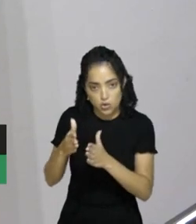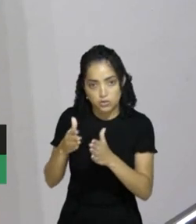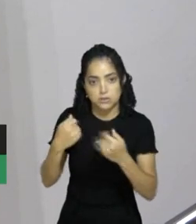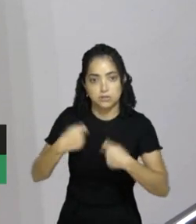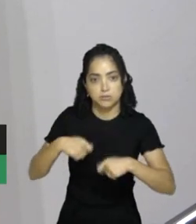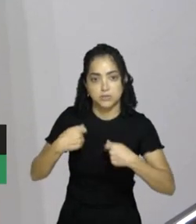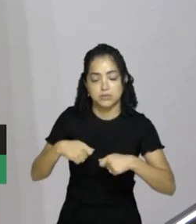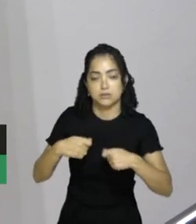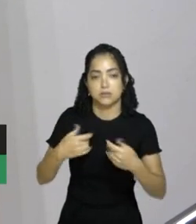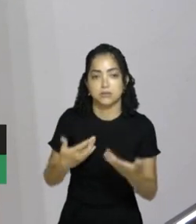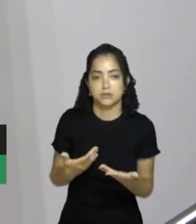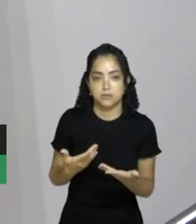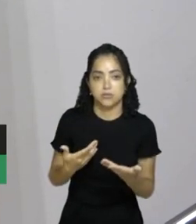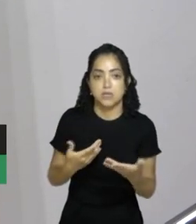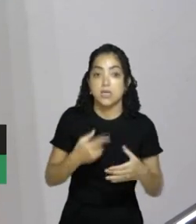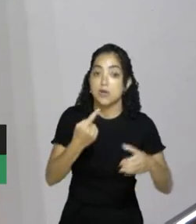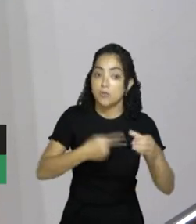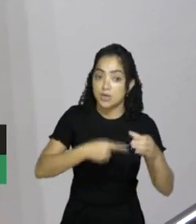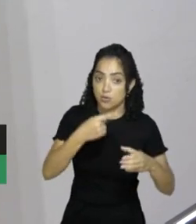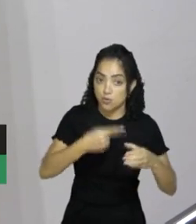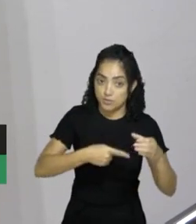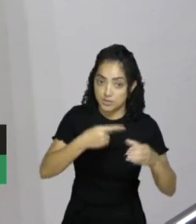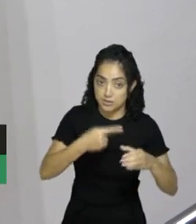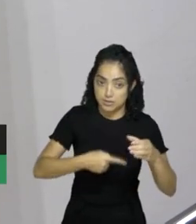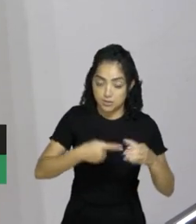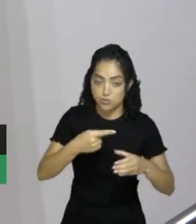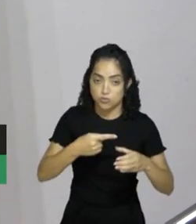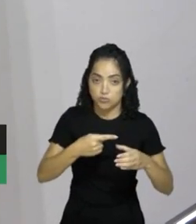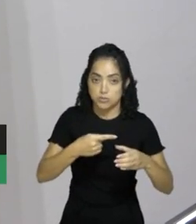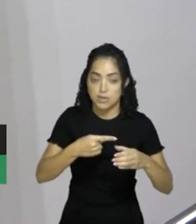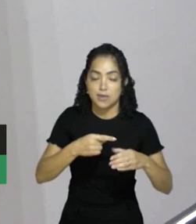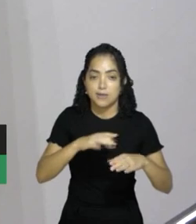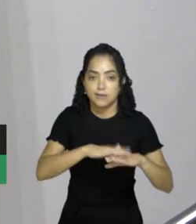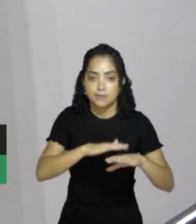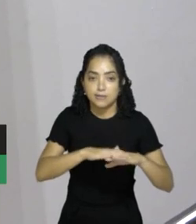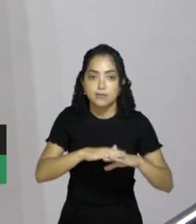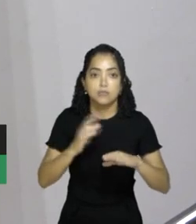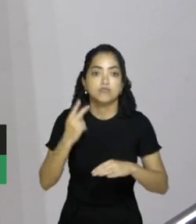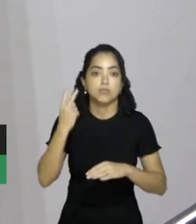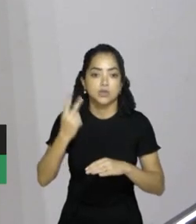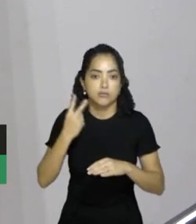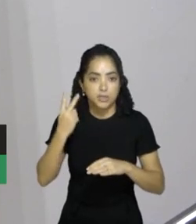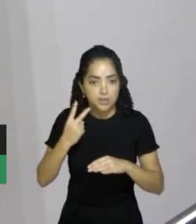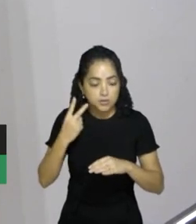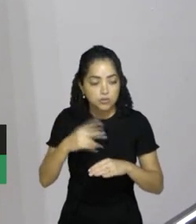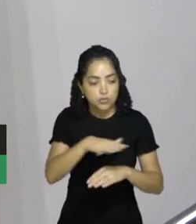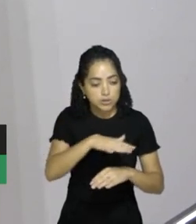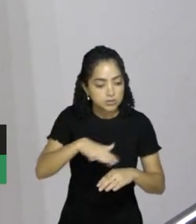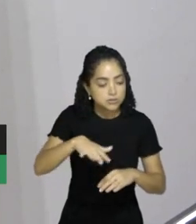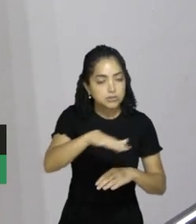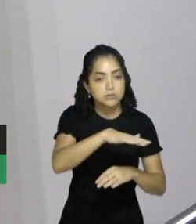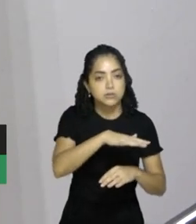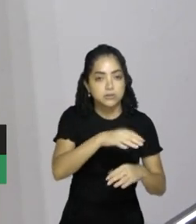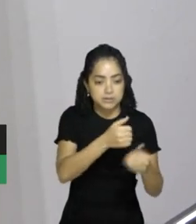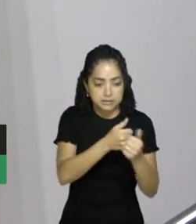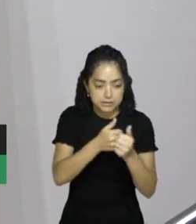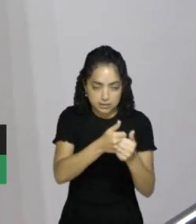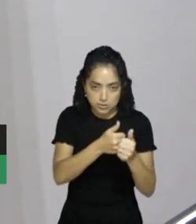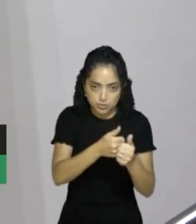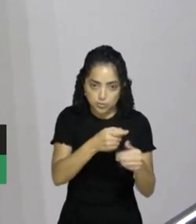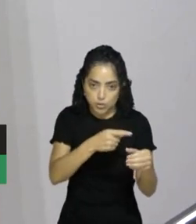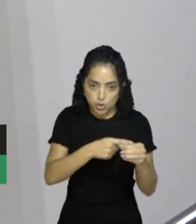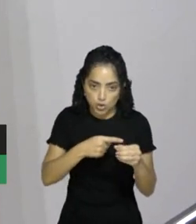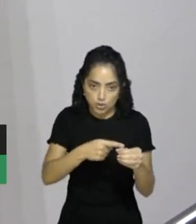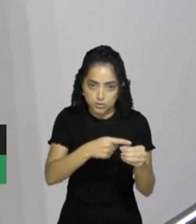uma comissão que foi instituída pelas câmaras de vereadores ali da região de Tijucas Nova Trento Canelinha São João onde